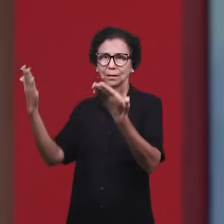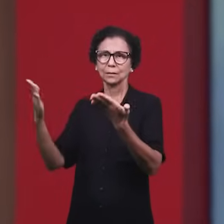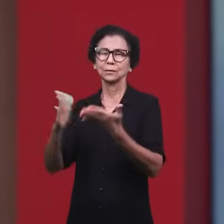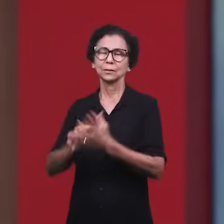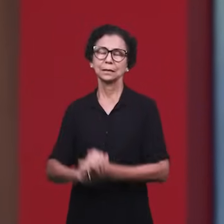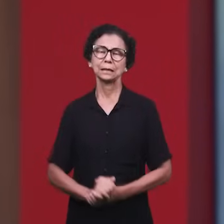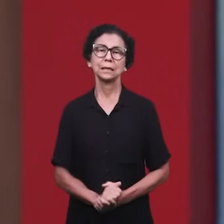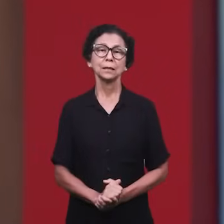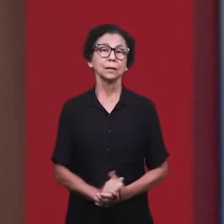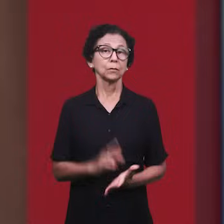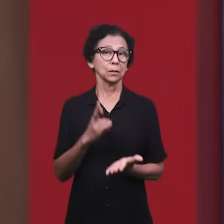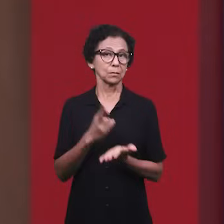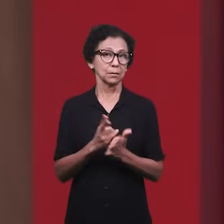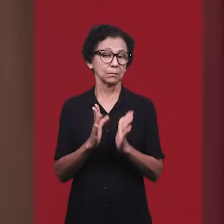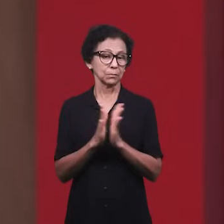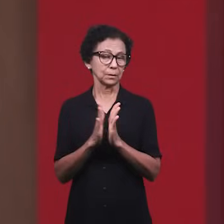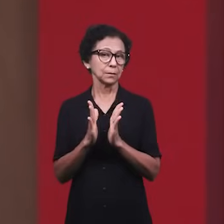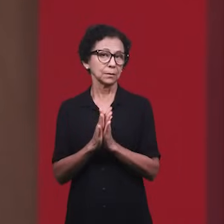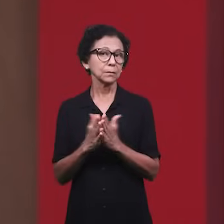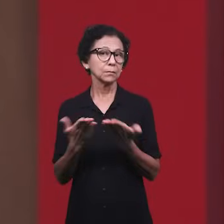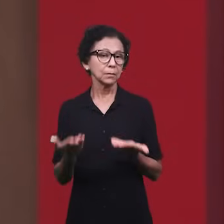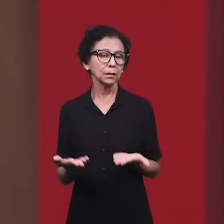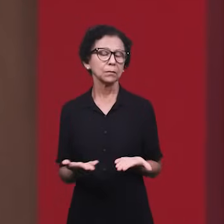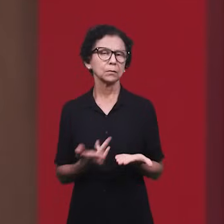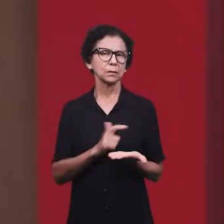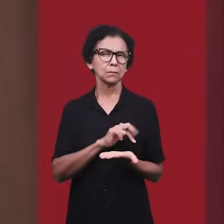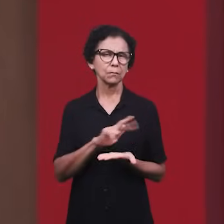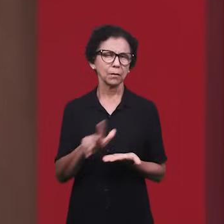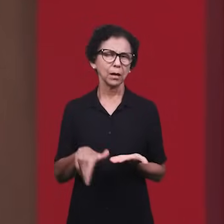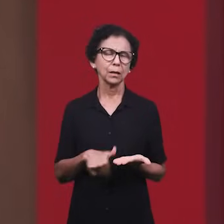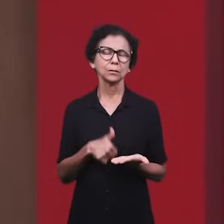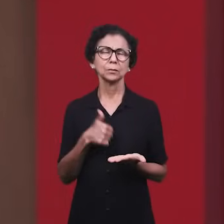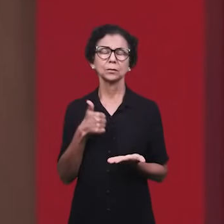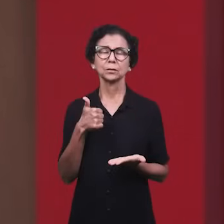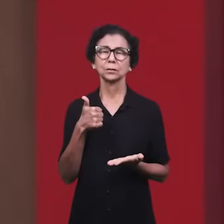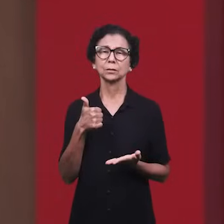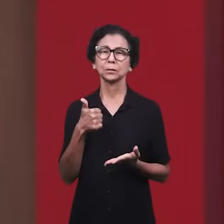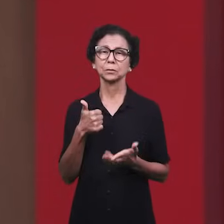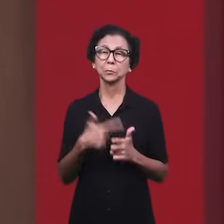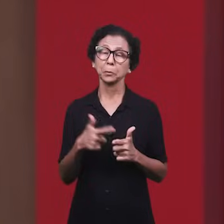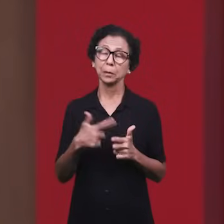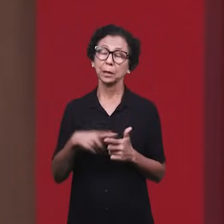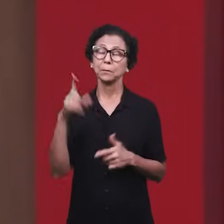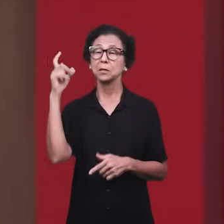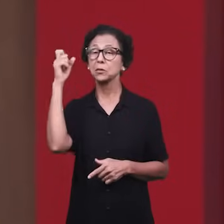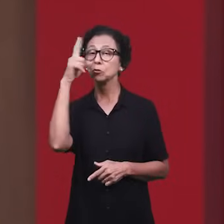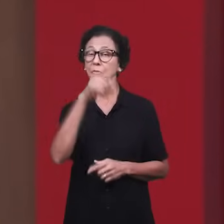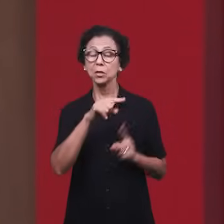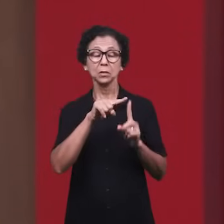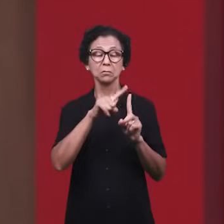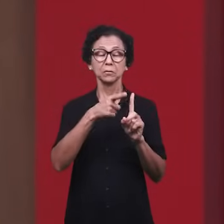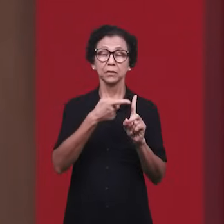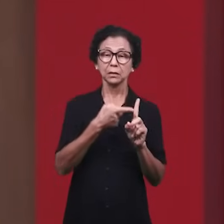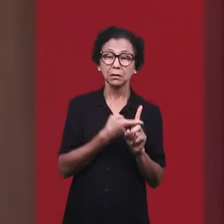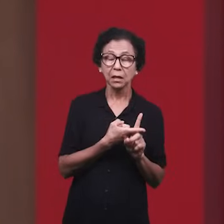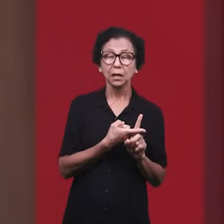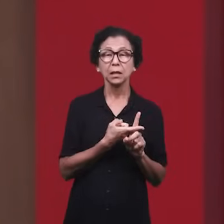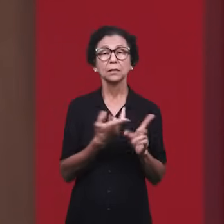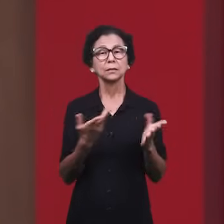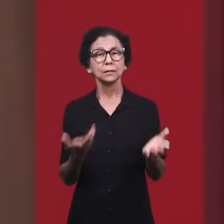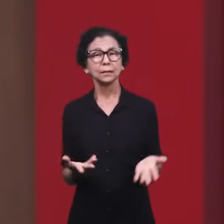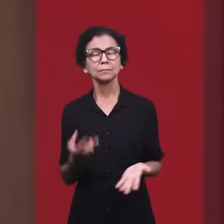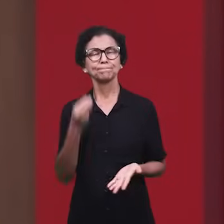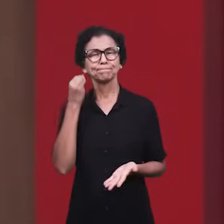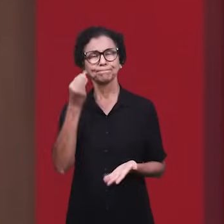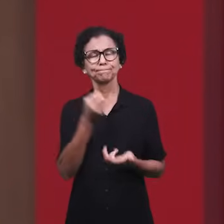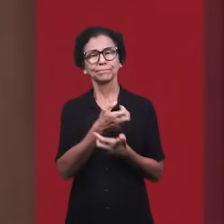tivemos a gente às vezes Tem situações né de uma gravidez mais difícil né a necessidade de oração nós tivemos várias experiências já nesse